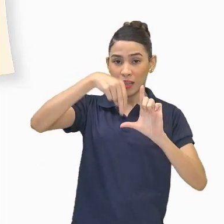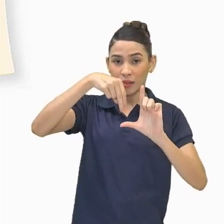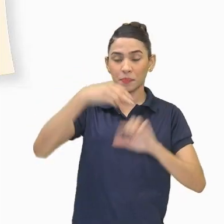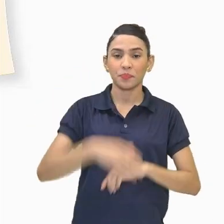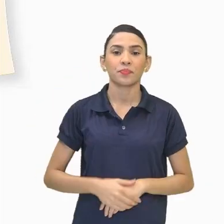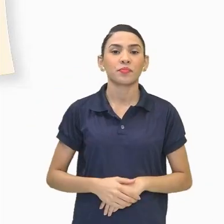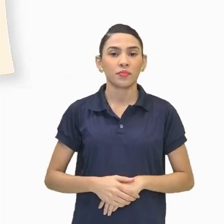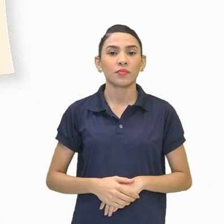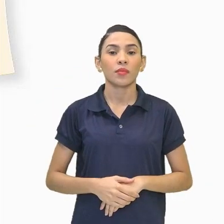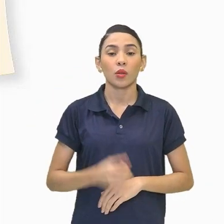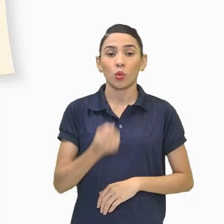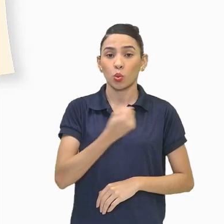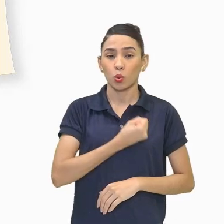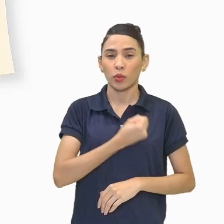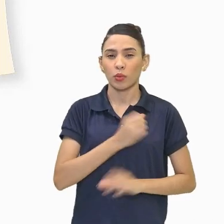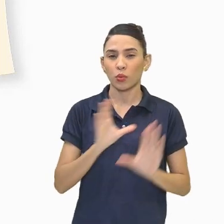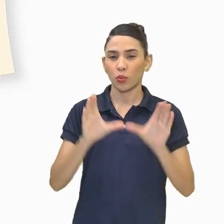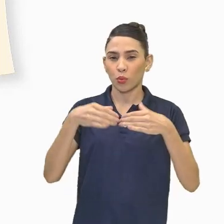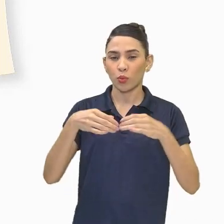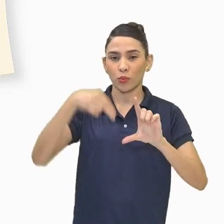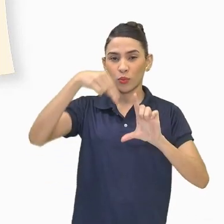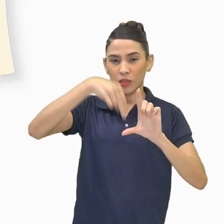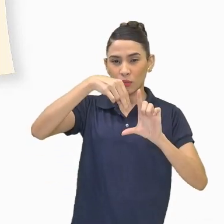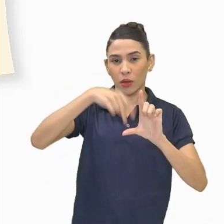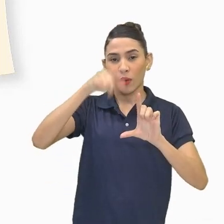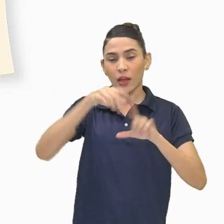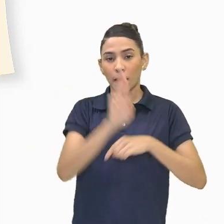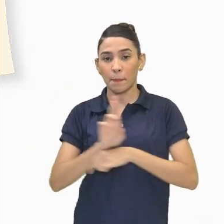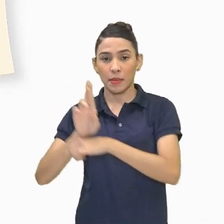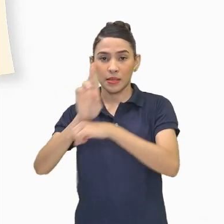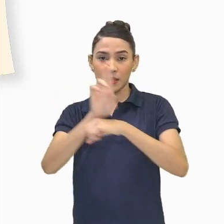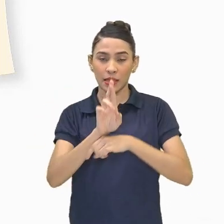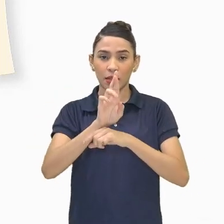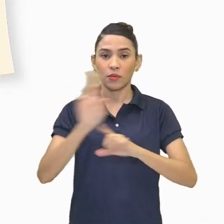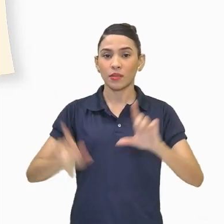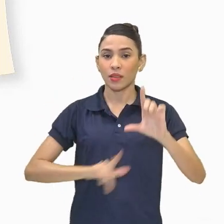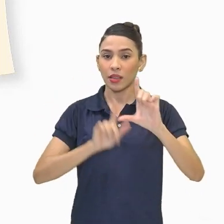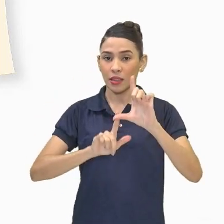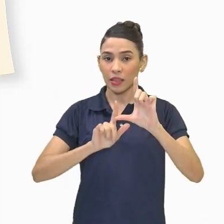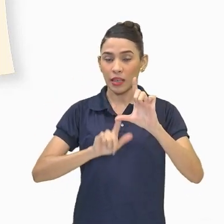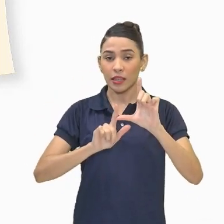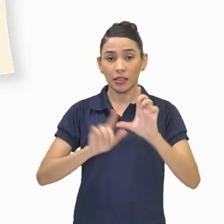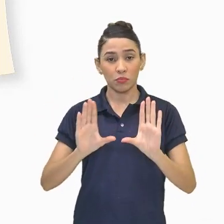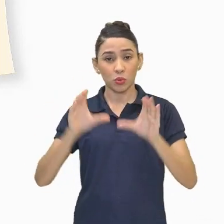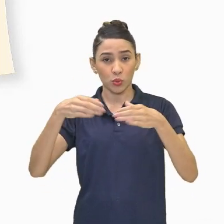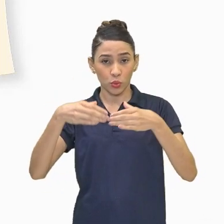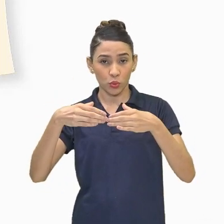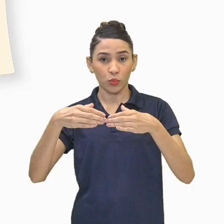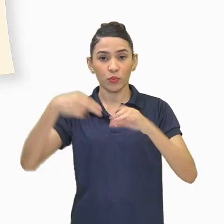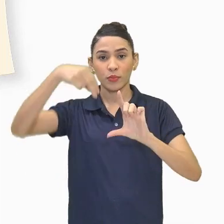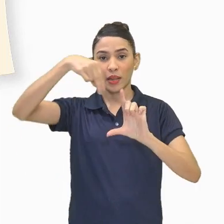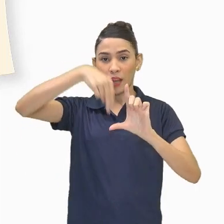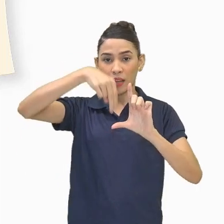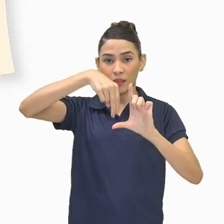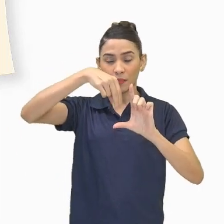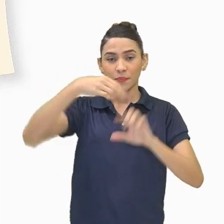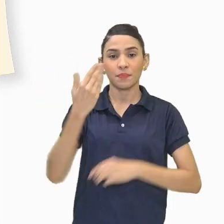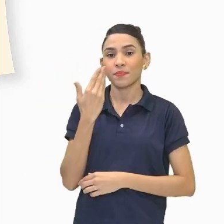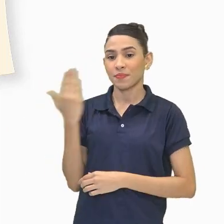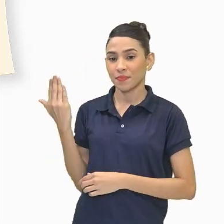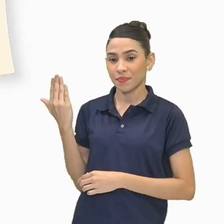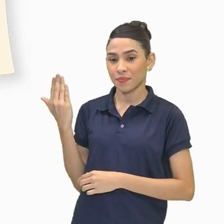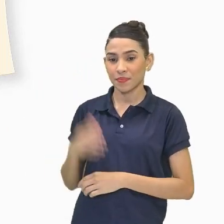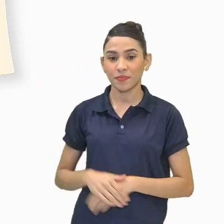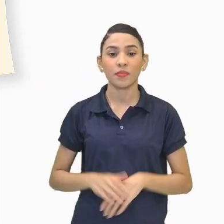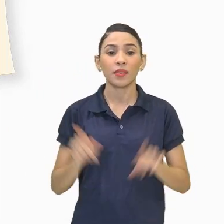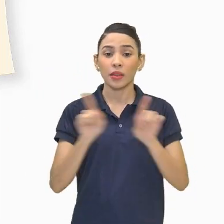Os números naturais, que são representados, simbolizados aí por esse conjunto, uma letra N, e os números naturais